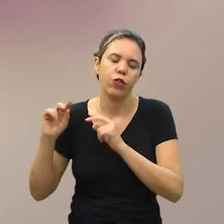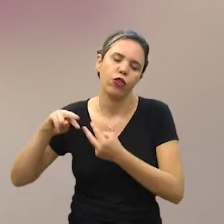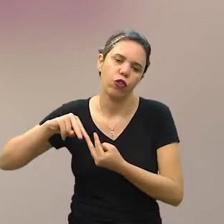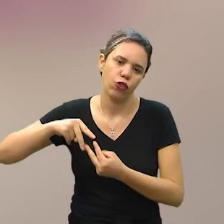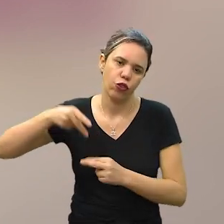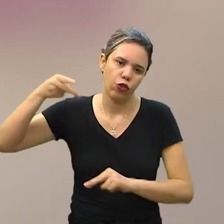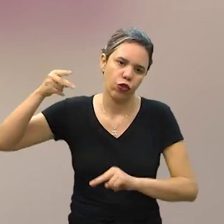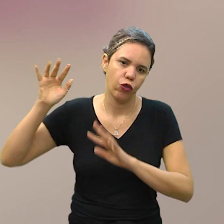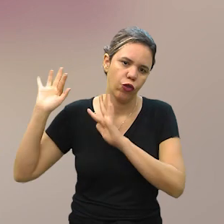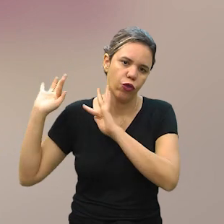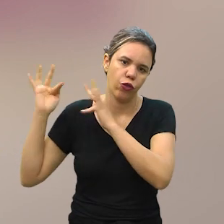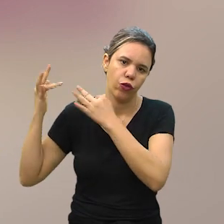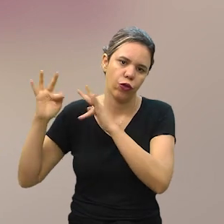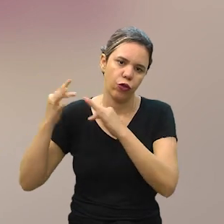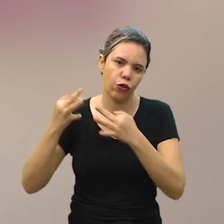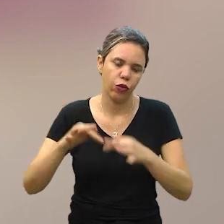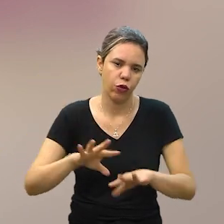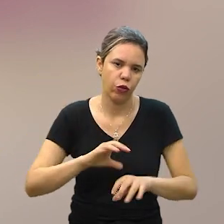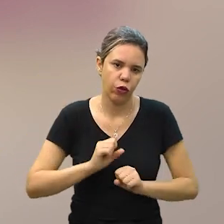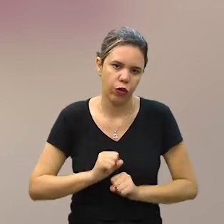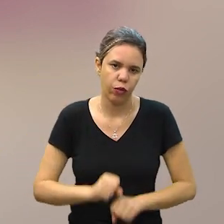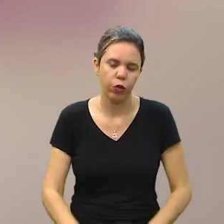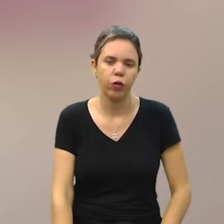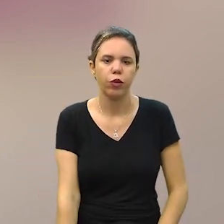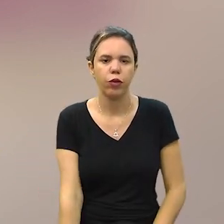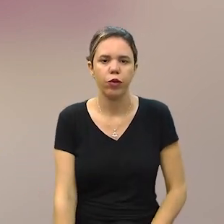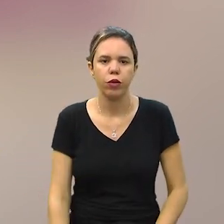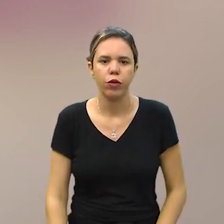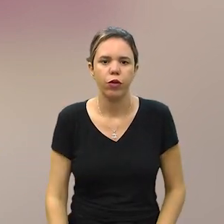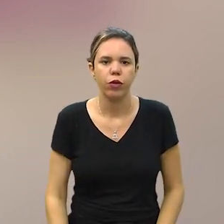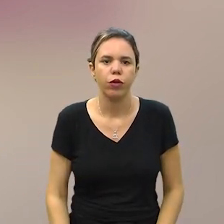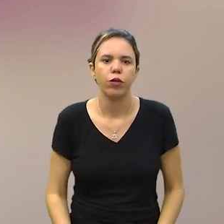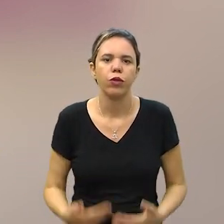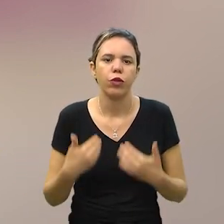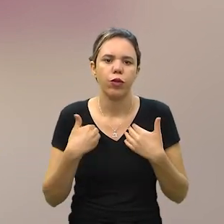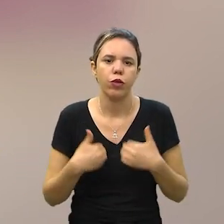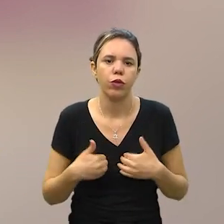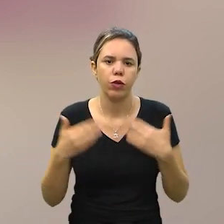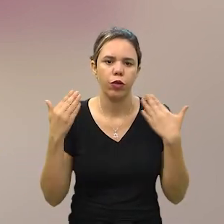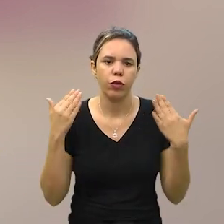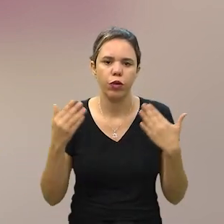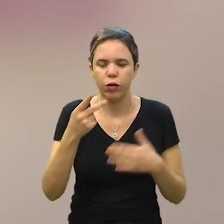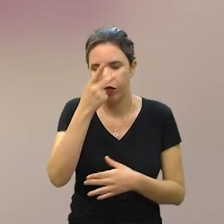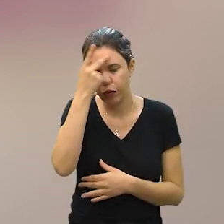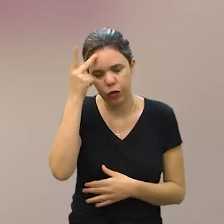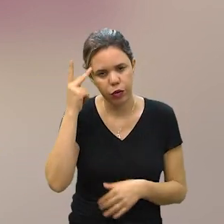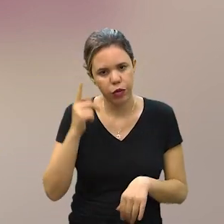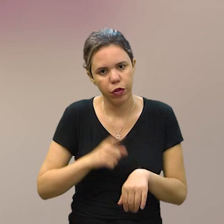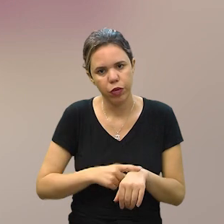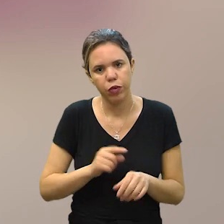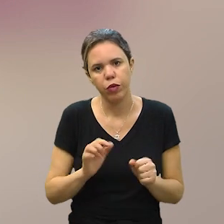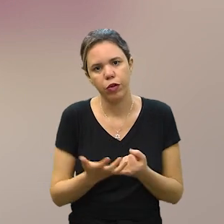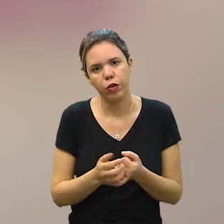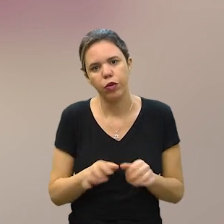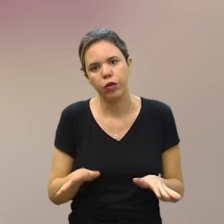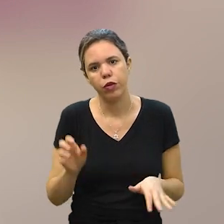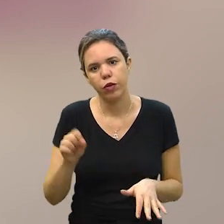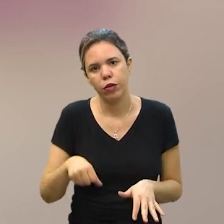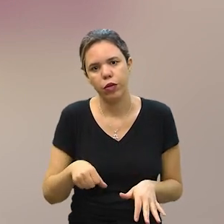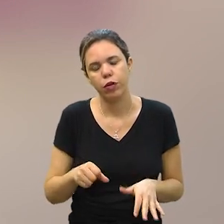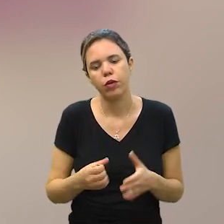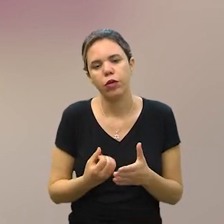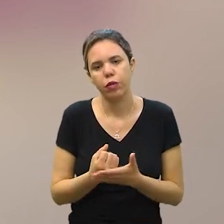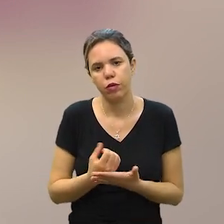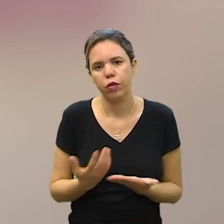genética também, familiar, que já vem ali descrita no fisiológico da pessoa. Mas no momento da pandemia,